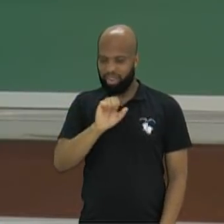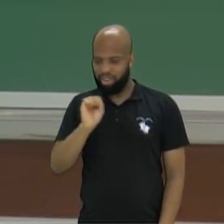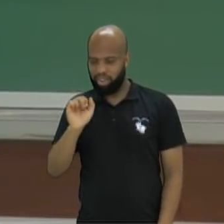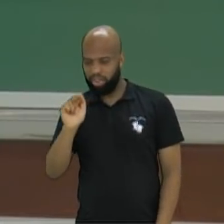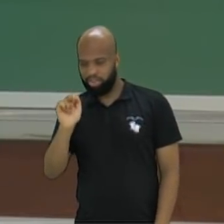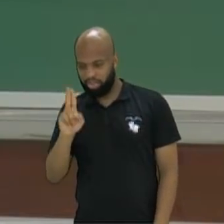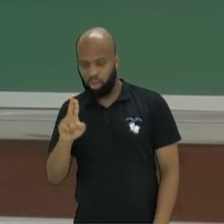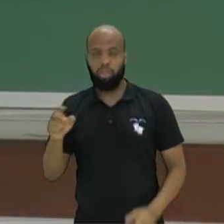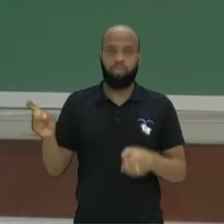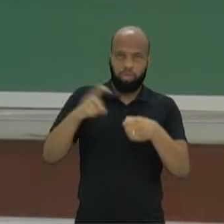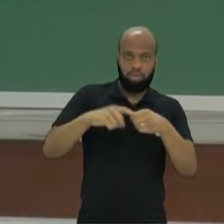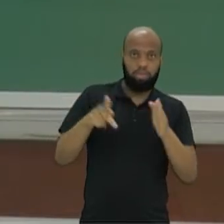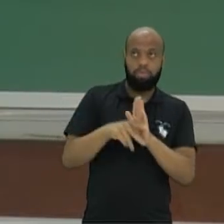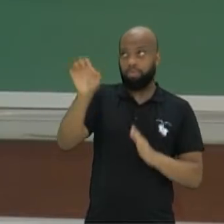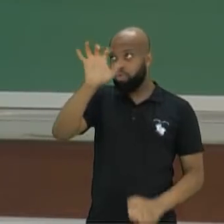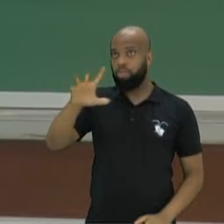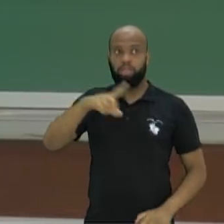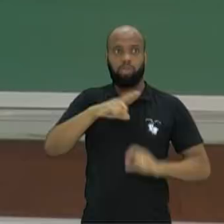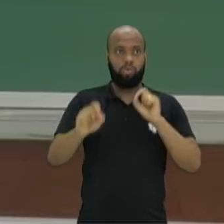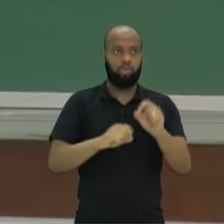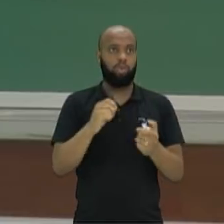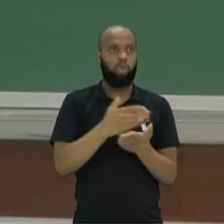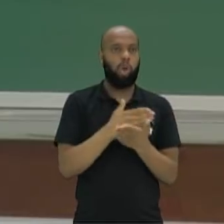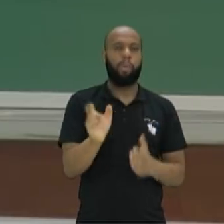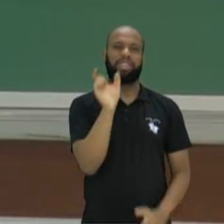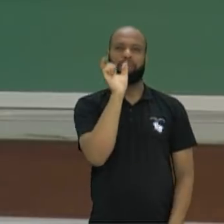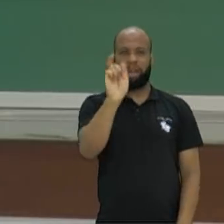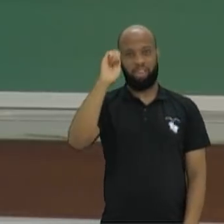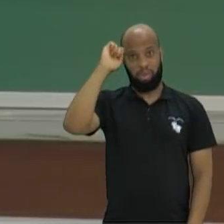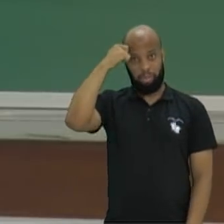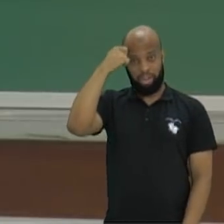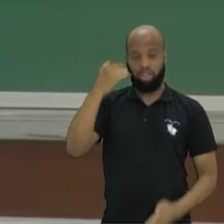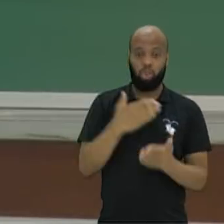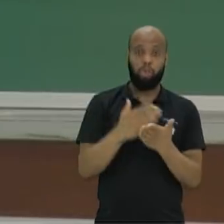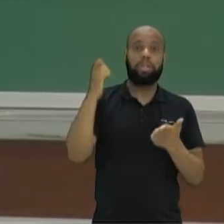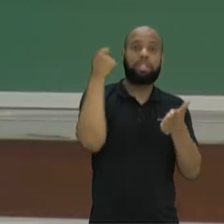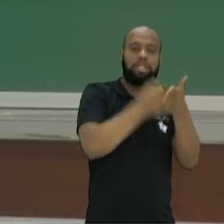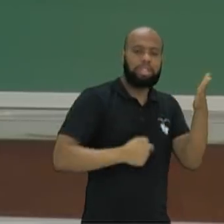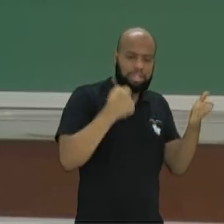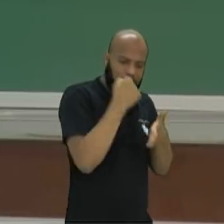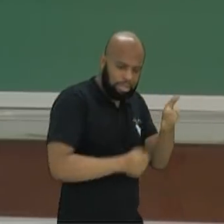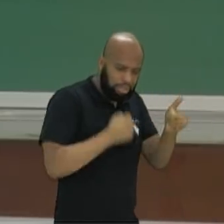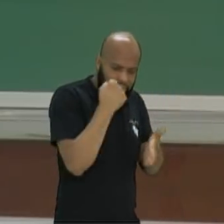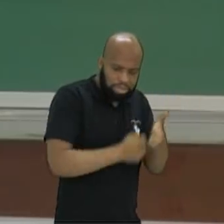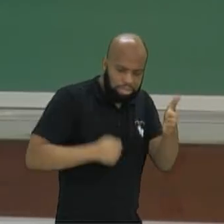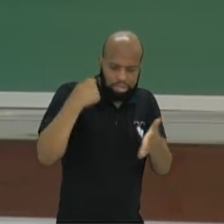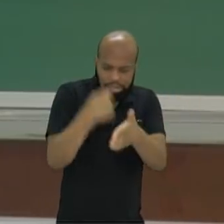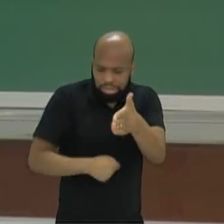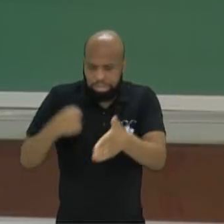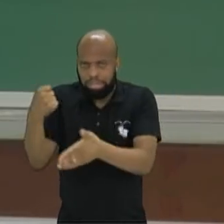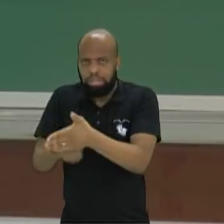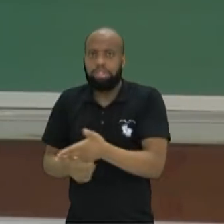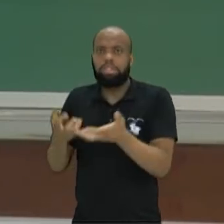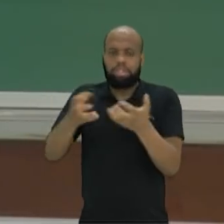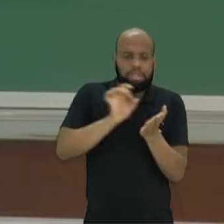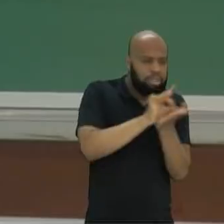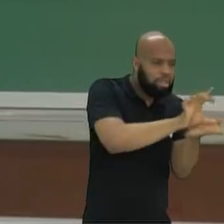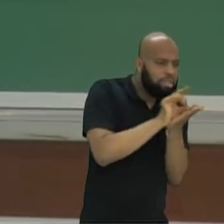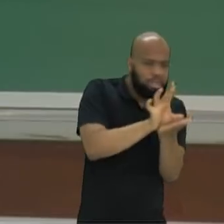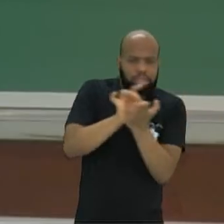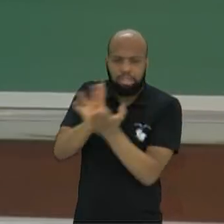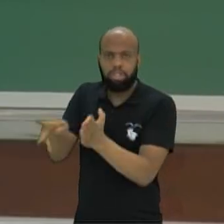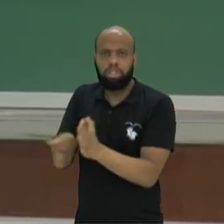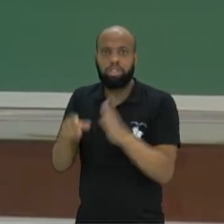chamada Insurreição Pernambucana, ou seja, começa a luta, né, na base do tiro, porrada e bomba, para expulsar os holandeses